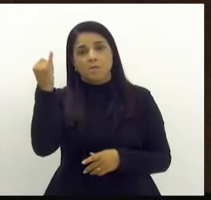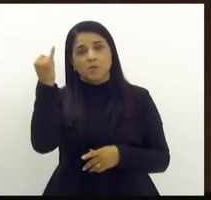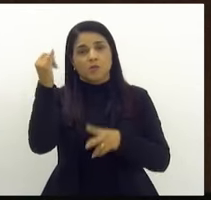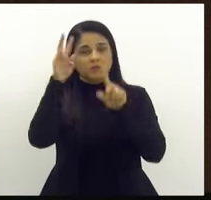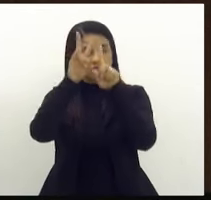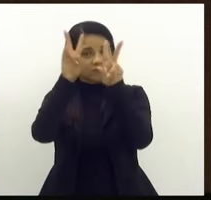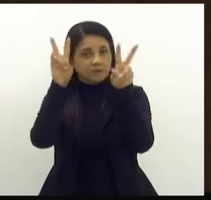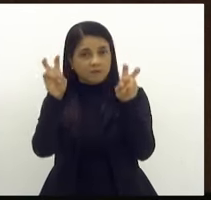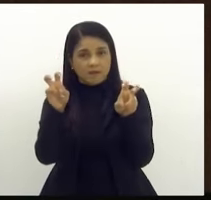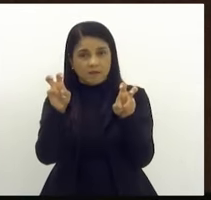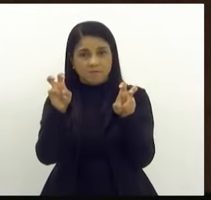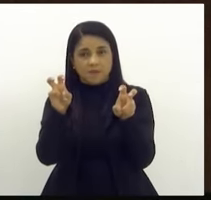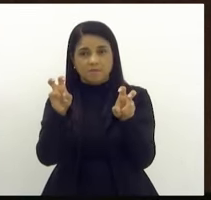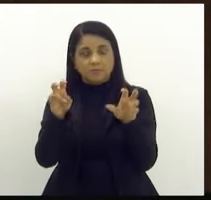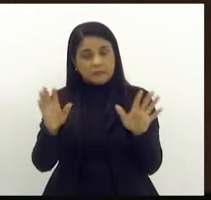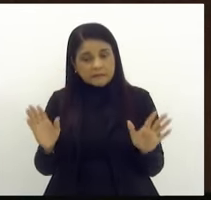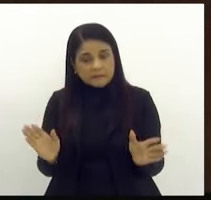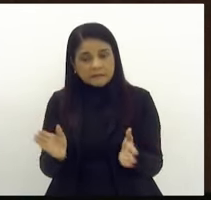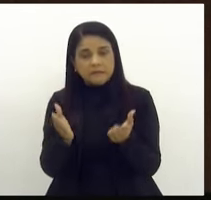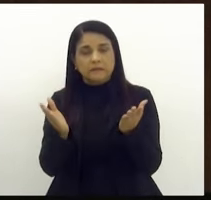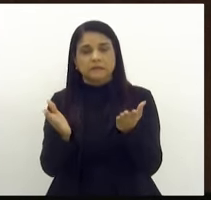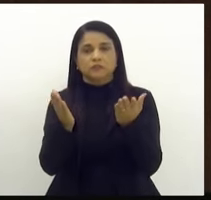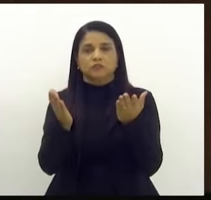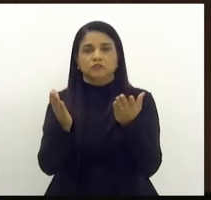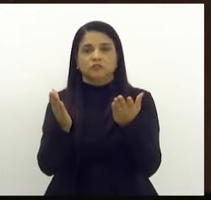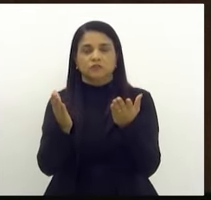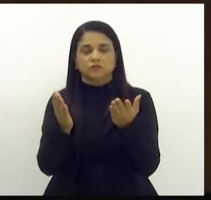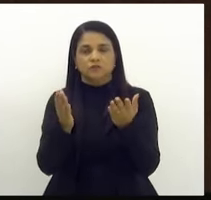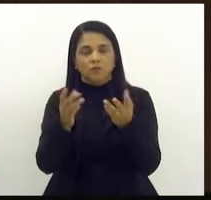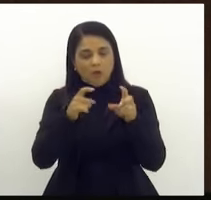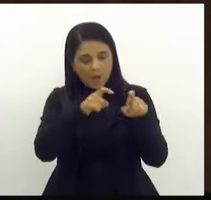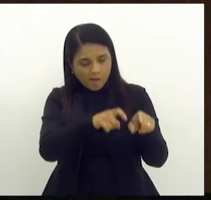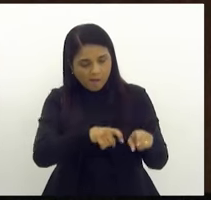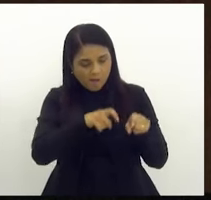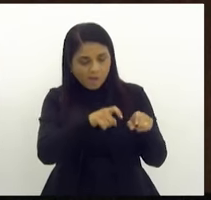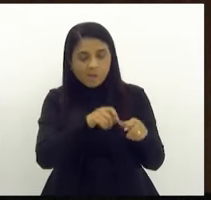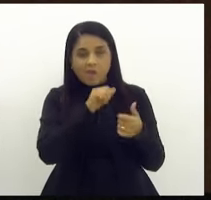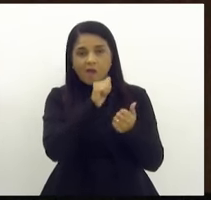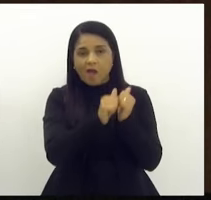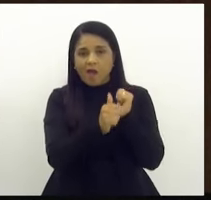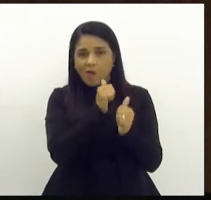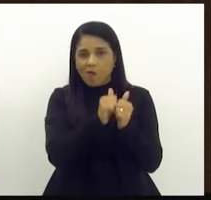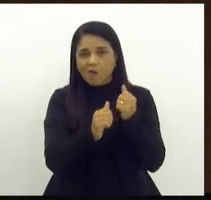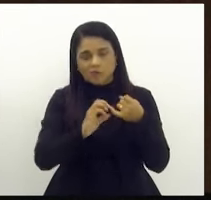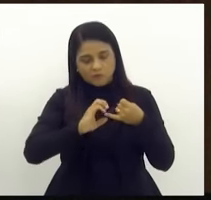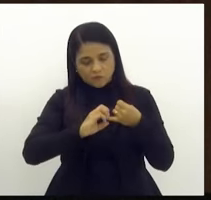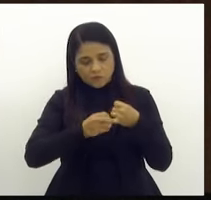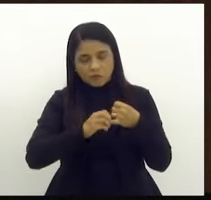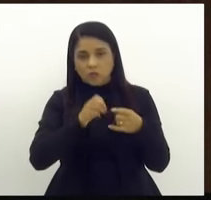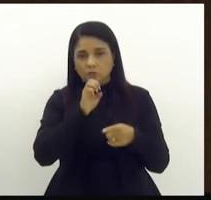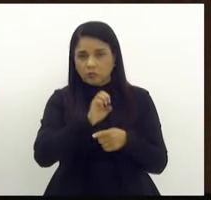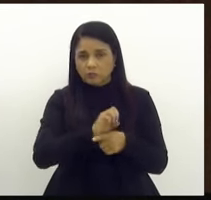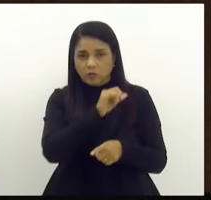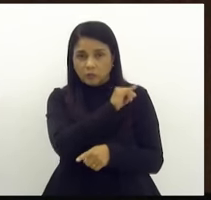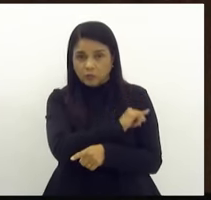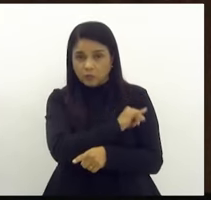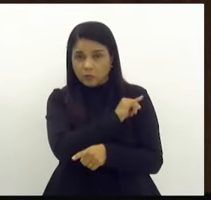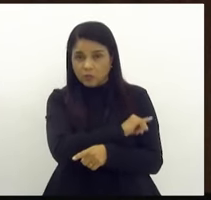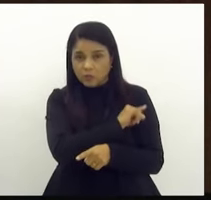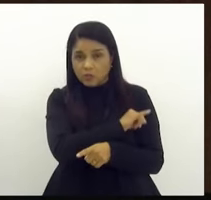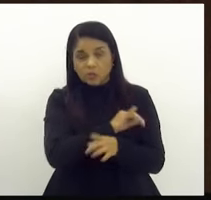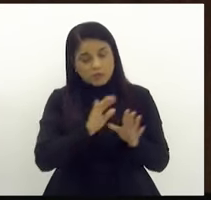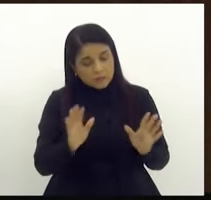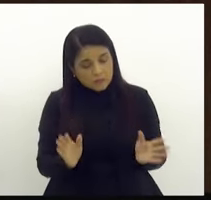tema que é de incentivo também a produção do arroz e do feijão aqui no noss nosso estado que é de